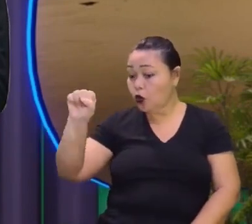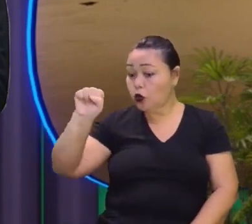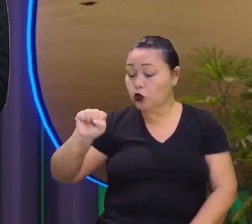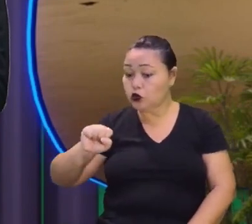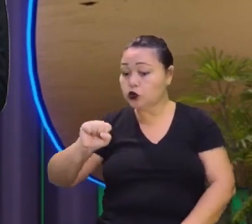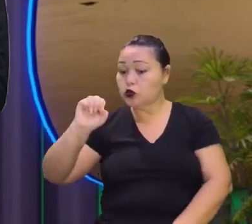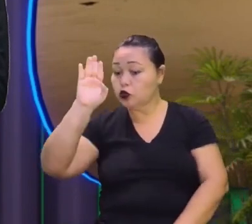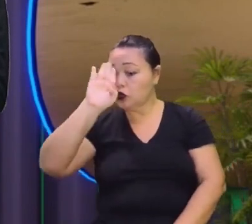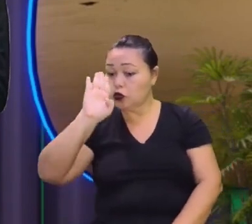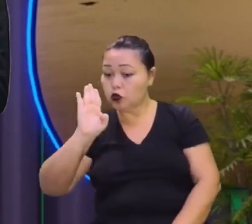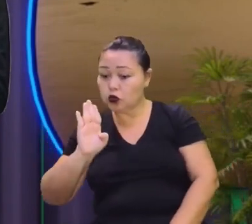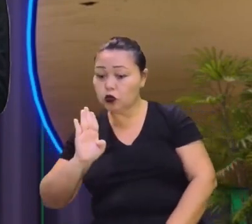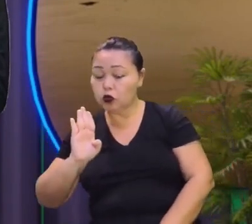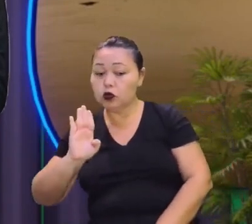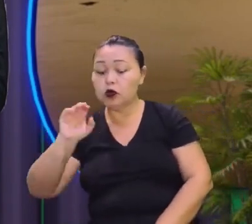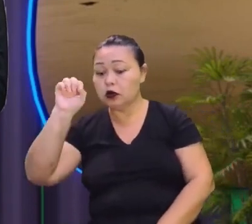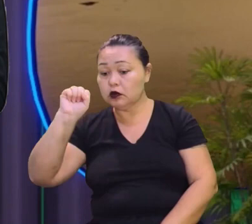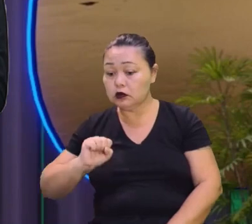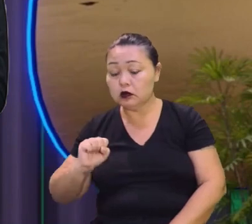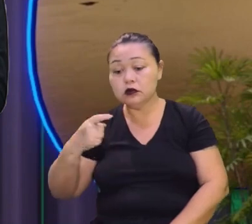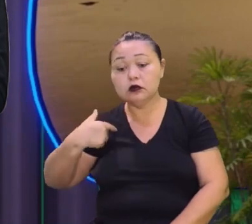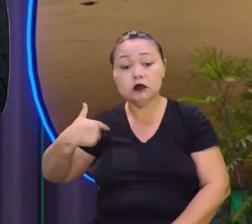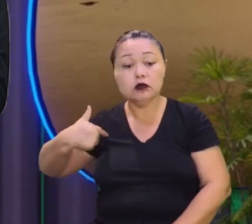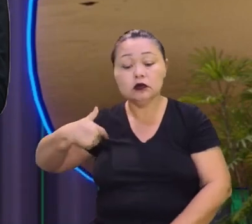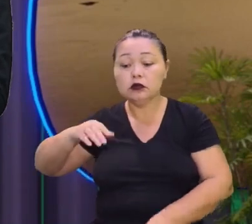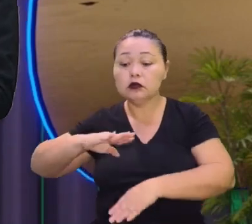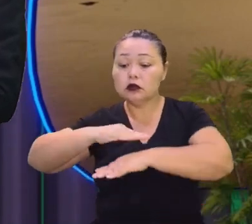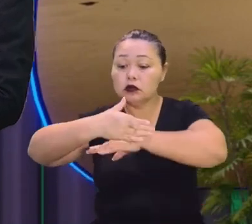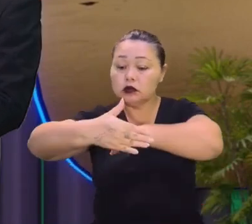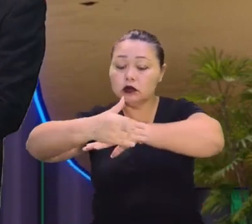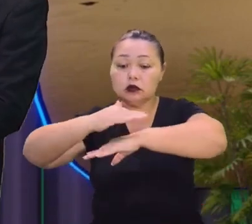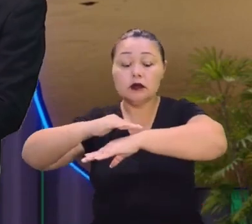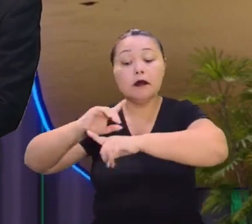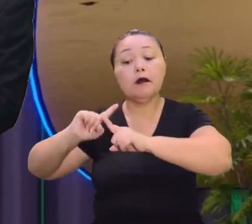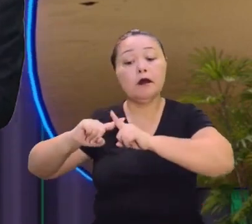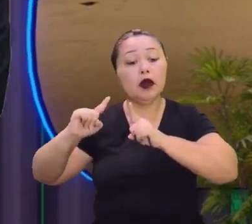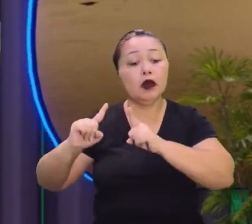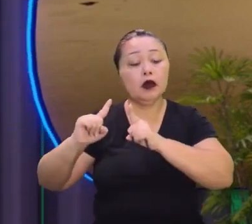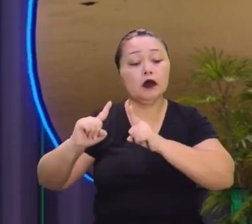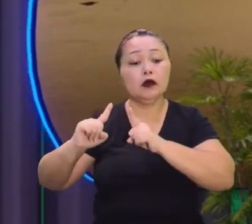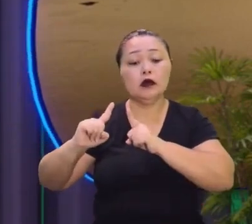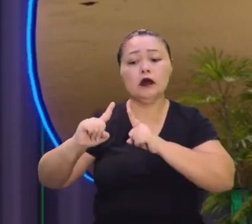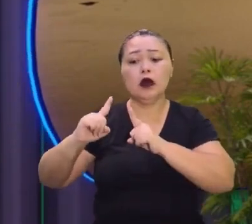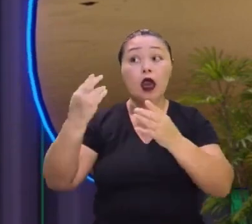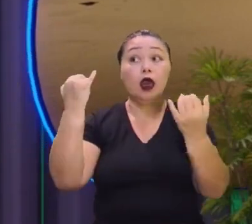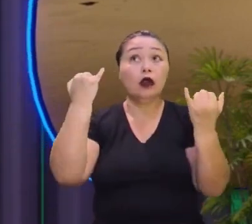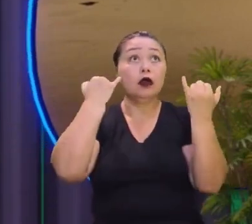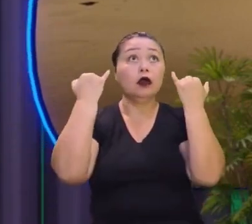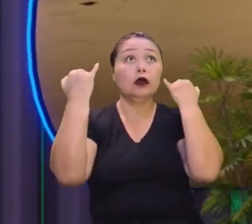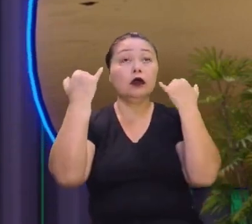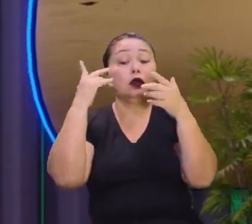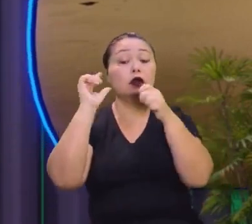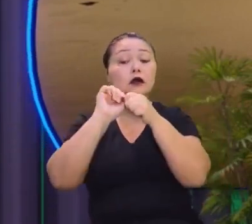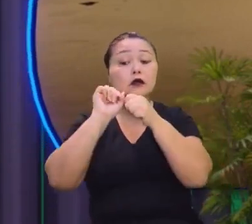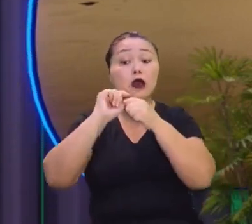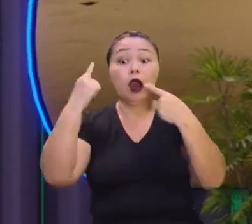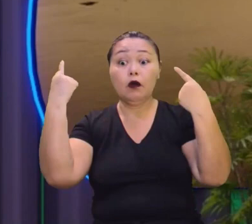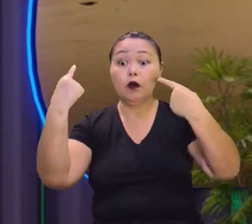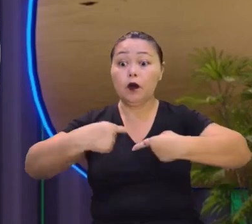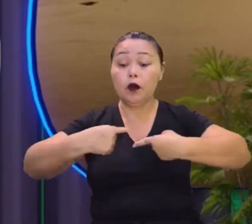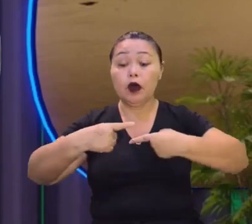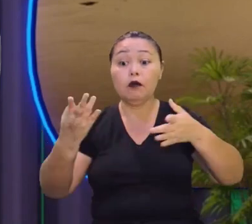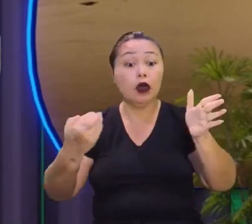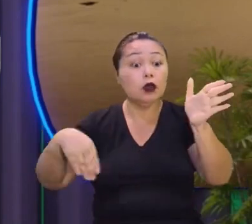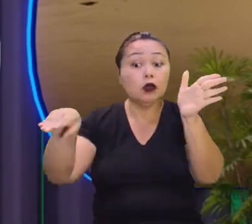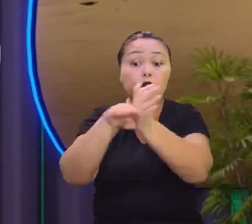Brasil para enfrentar, né? Até vinha no primeiro momento, quando não estava pavimentado ainda, mas as notícias chegavam lá, era